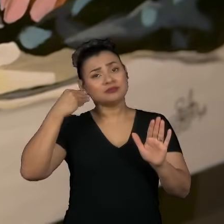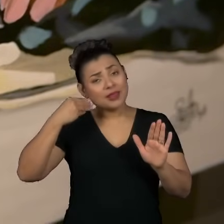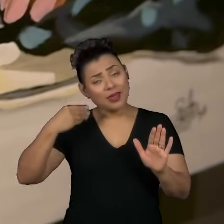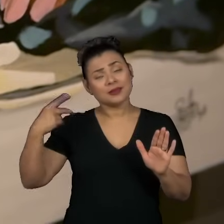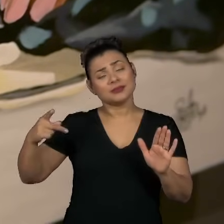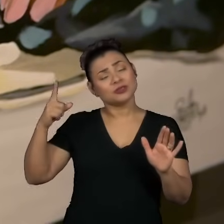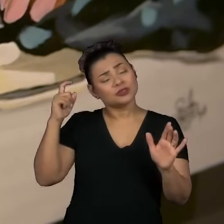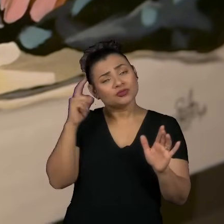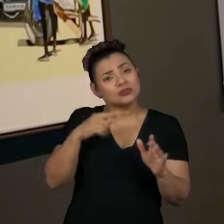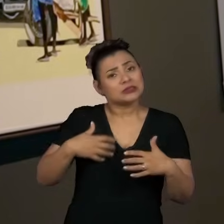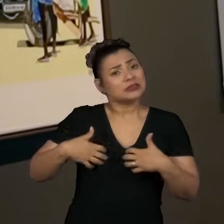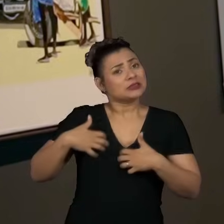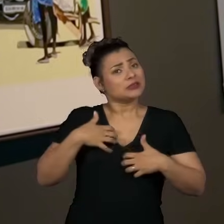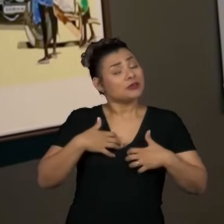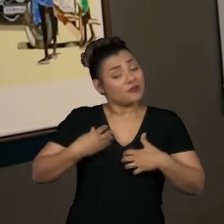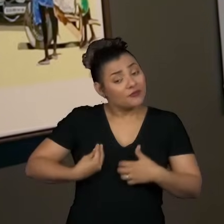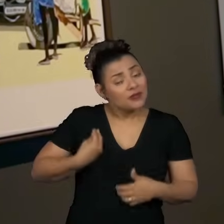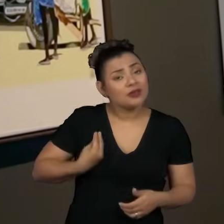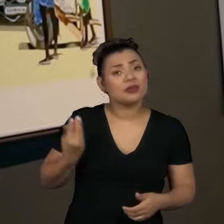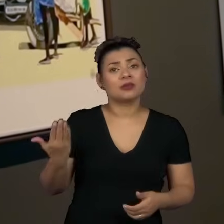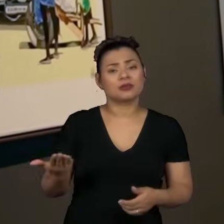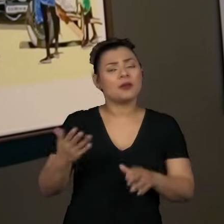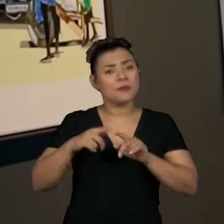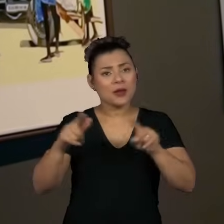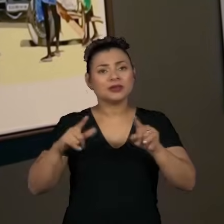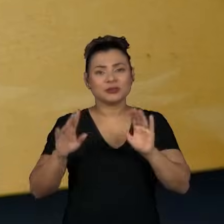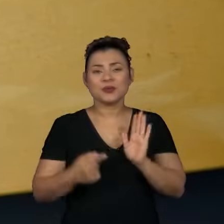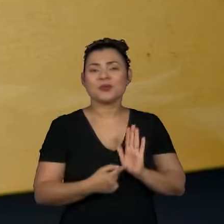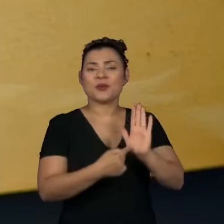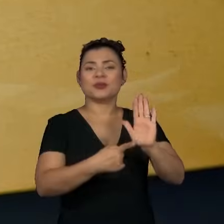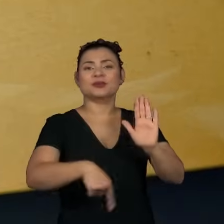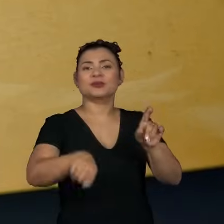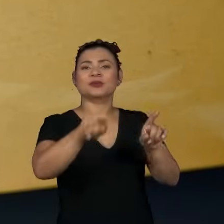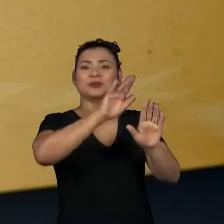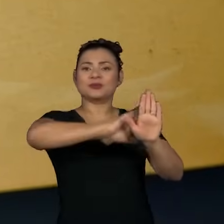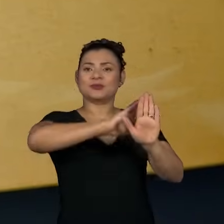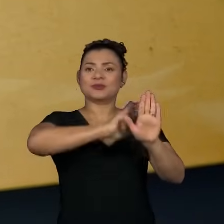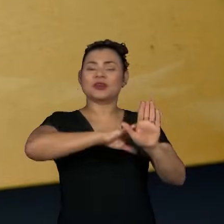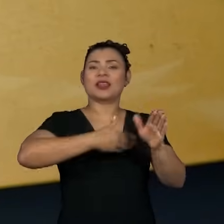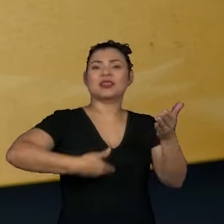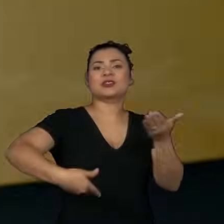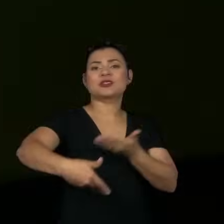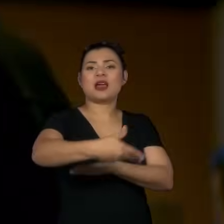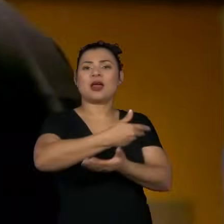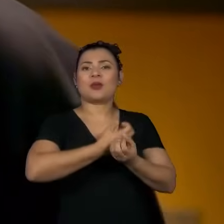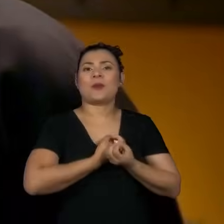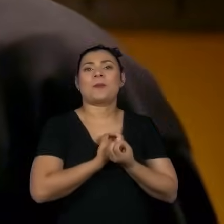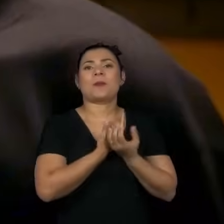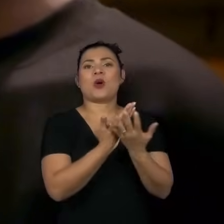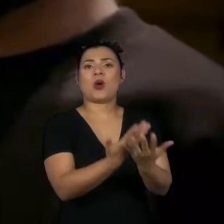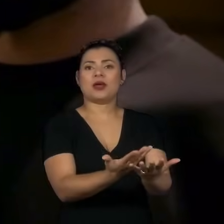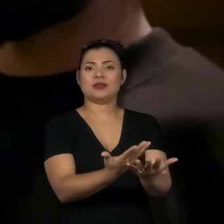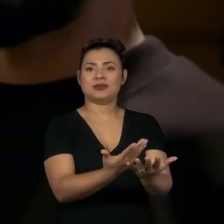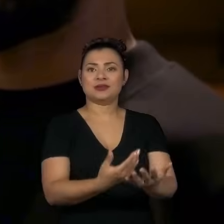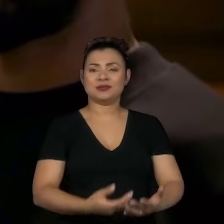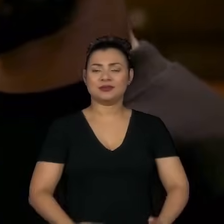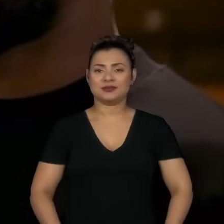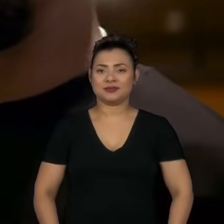o cotidiano, mas sem deixar de lado esse diálogo extremamente poético.